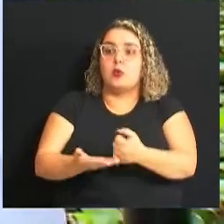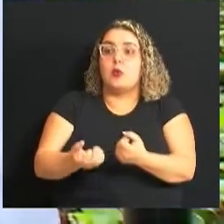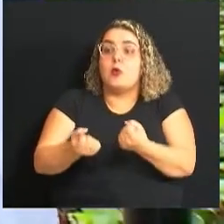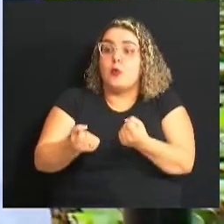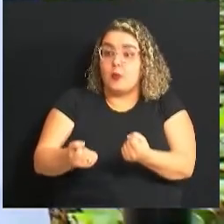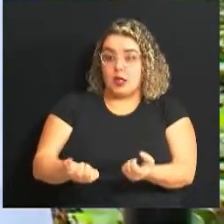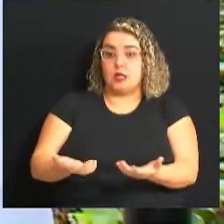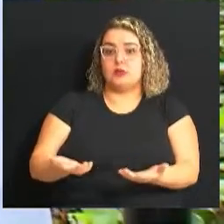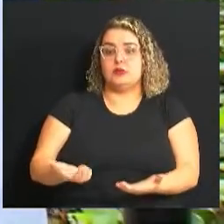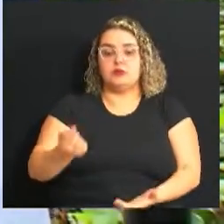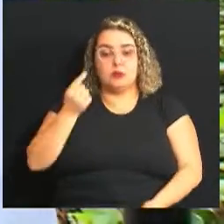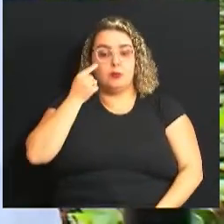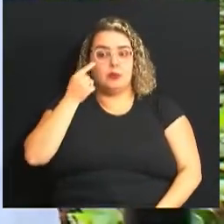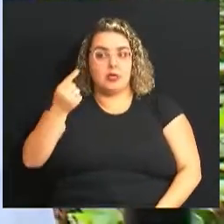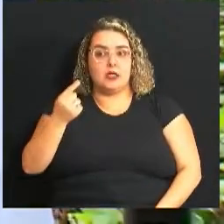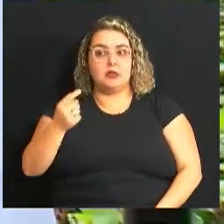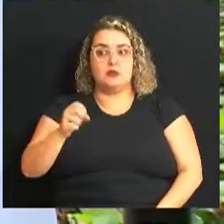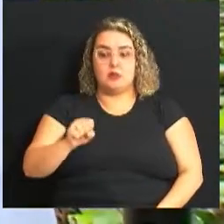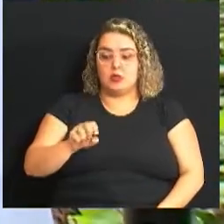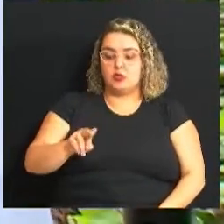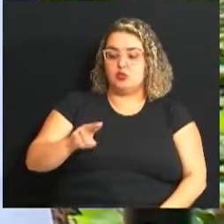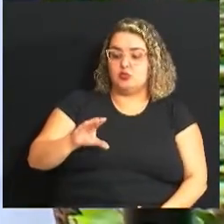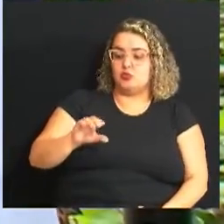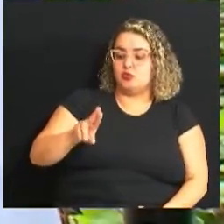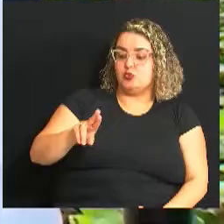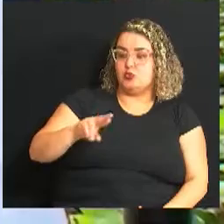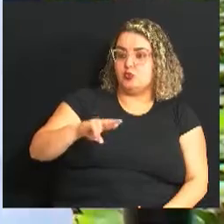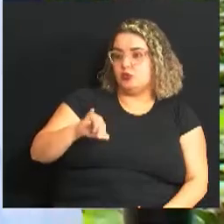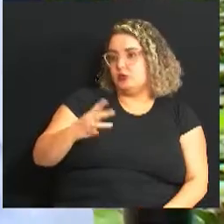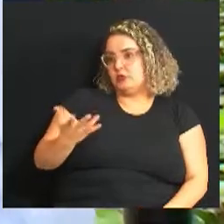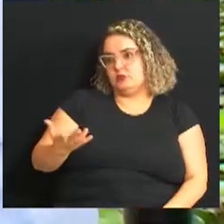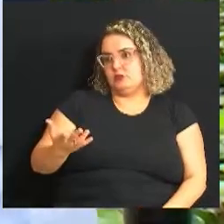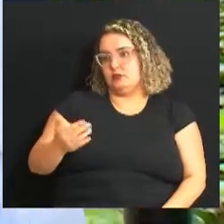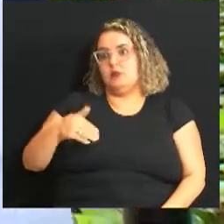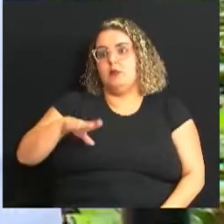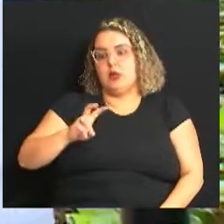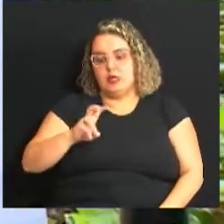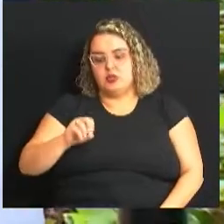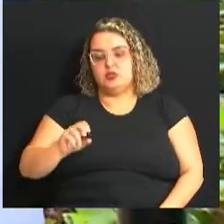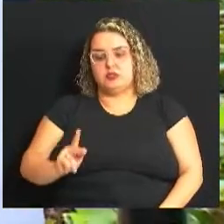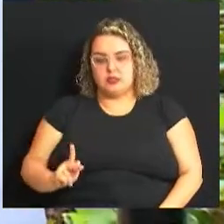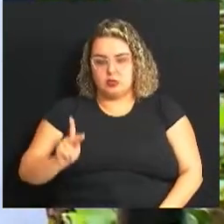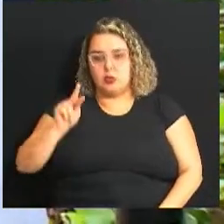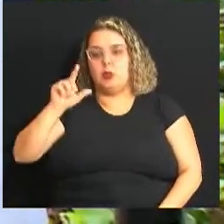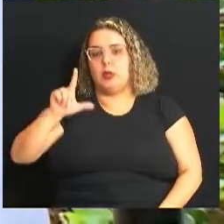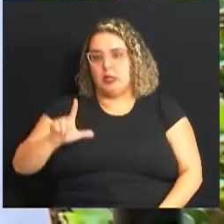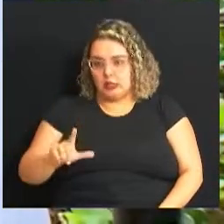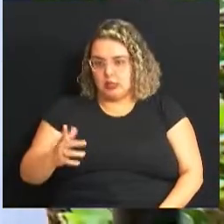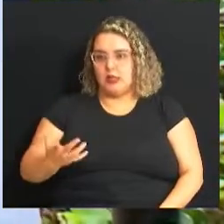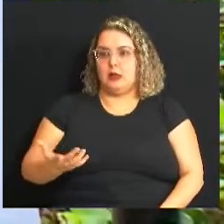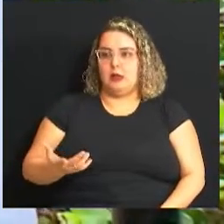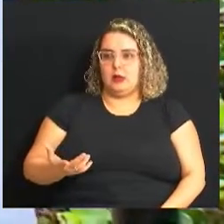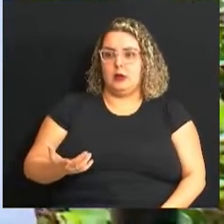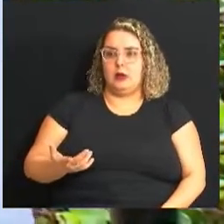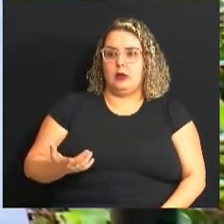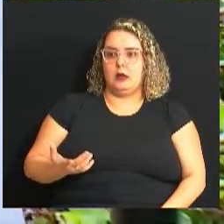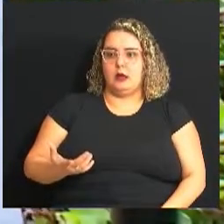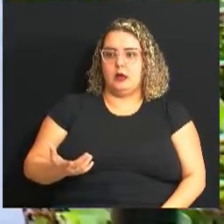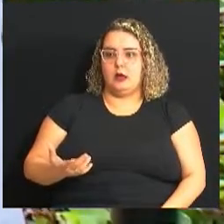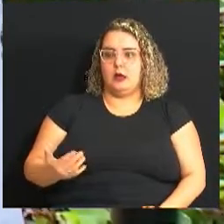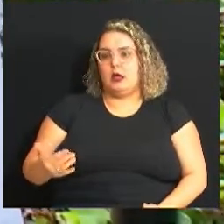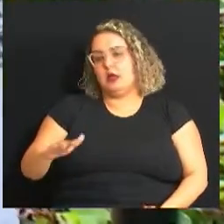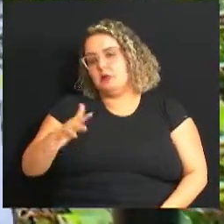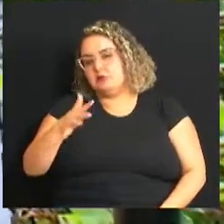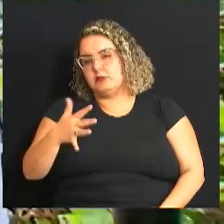Então, imagina pegar uma sucuri, uma anaconda, que tem mais de 50 quilos, pesa 50 quilos e chega a mais ou